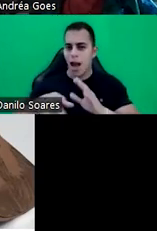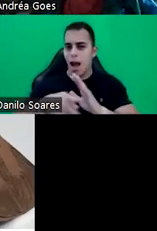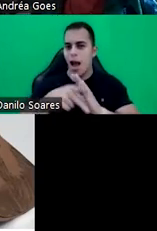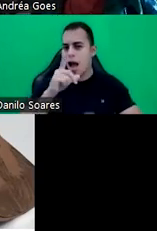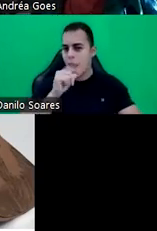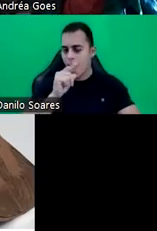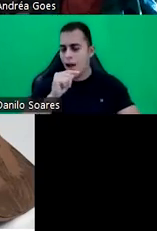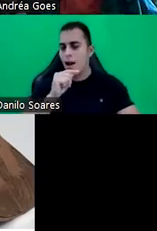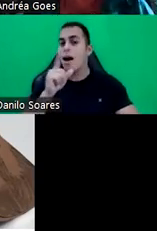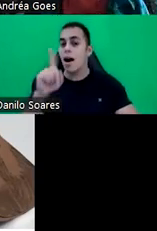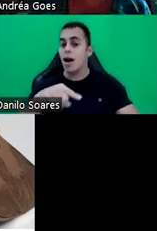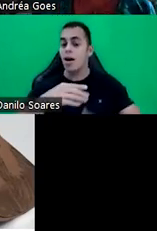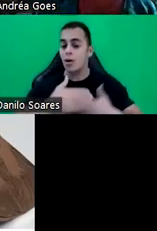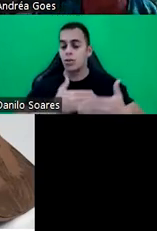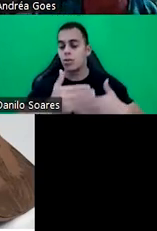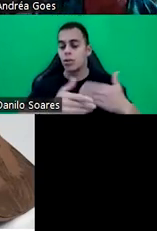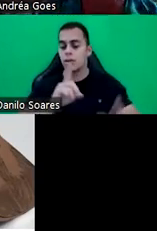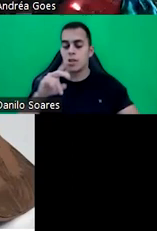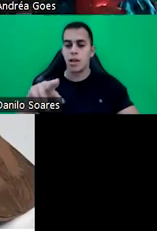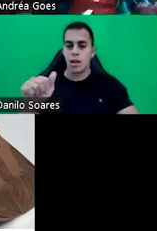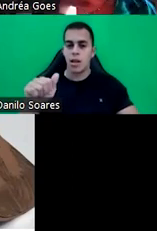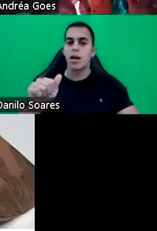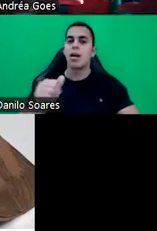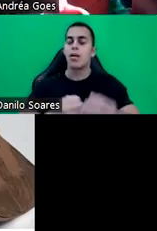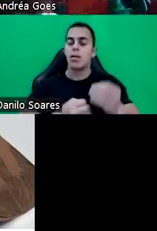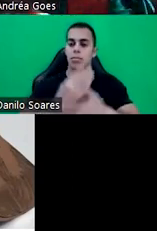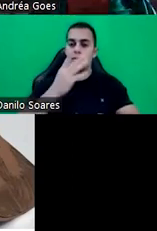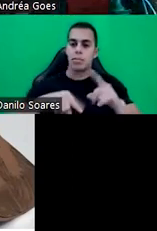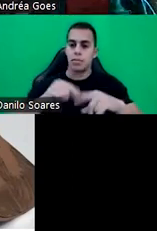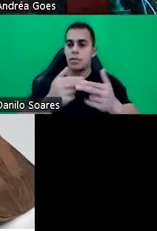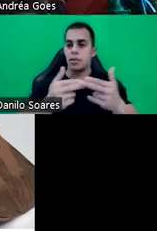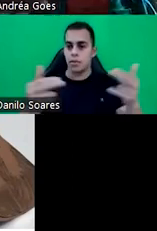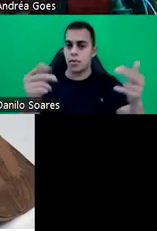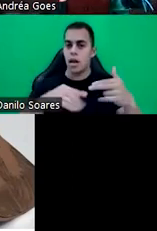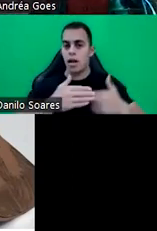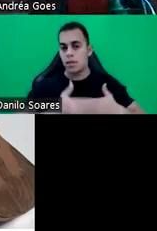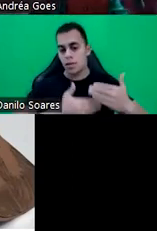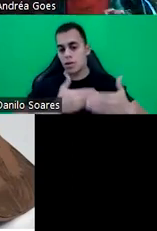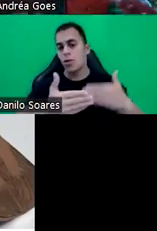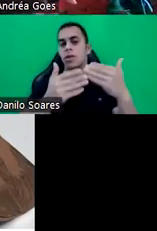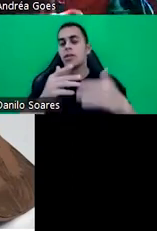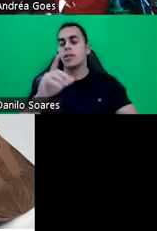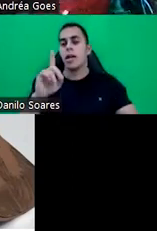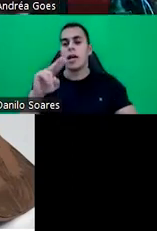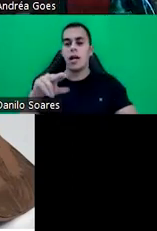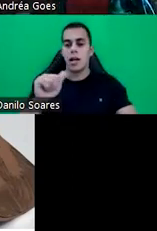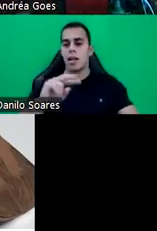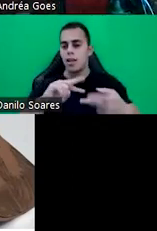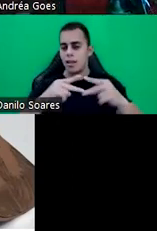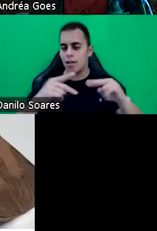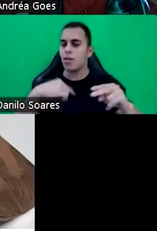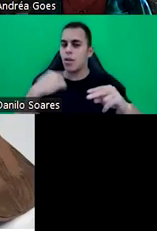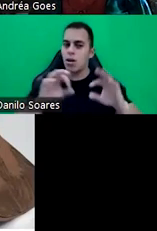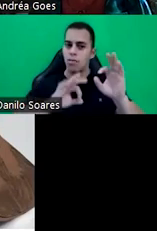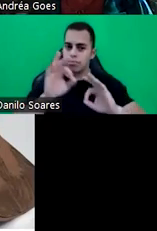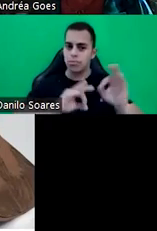sequências de DNA que são mutadas. Então, o material didático vem todo o material, sequência de DNA, e a gente propõe as mutações